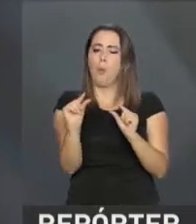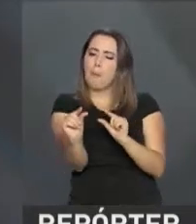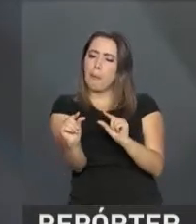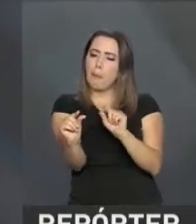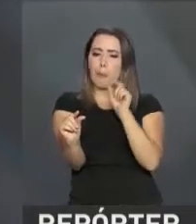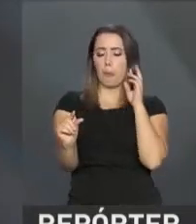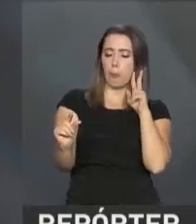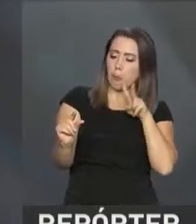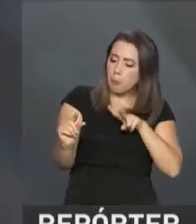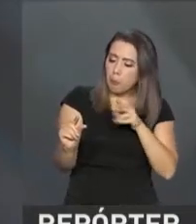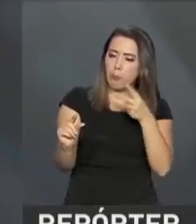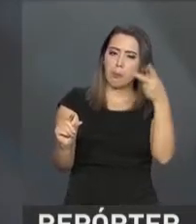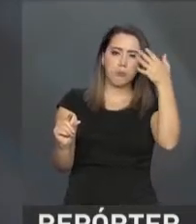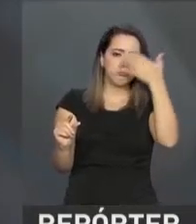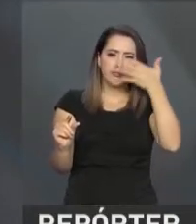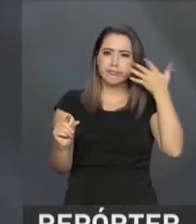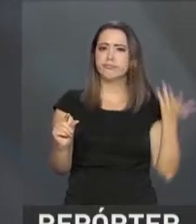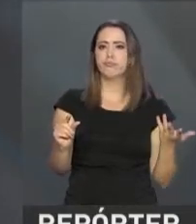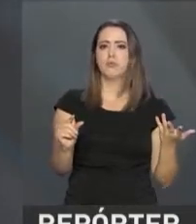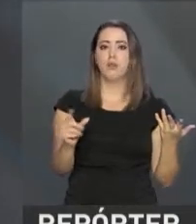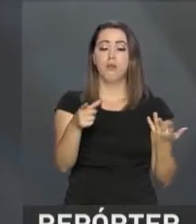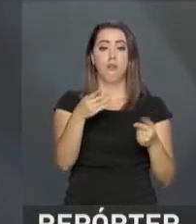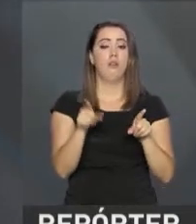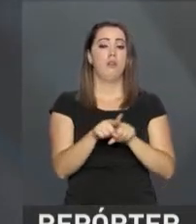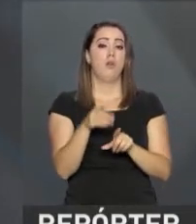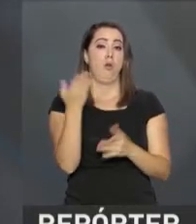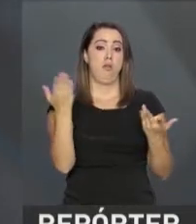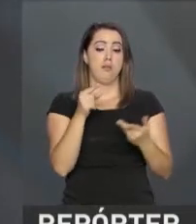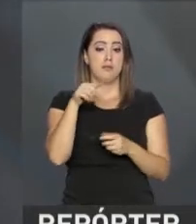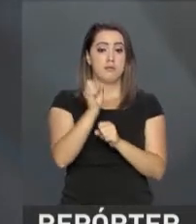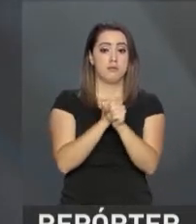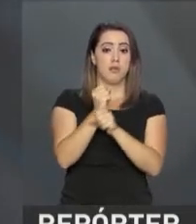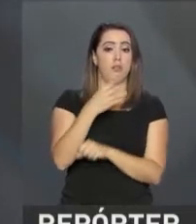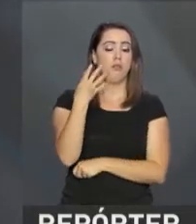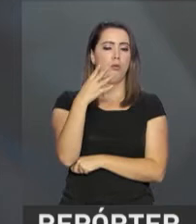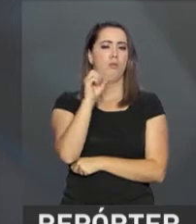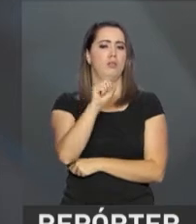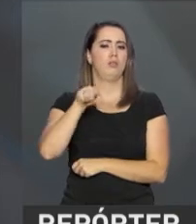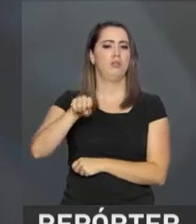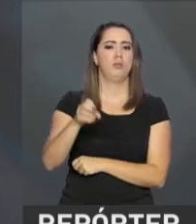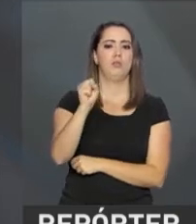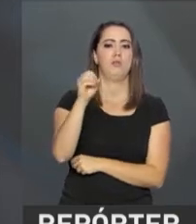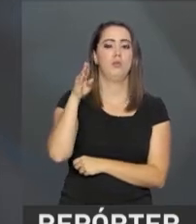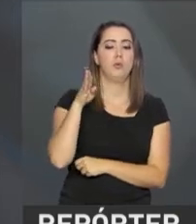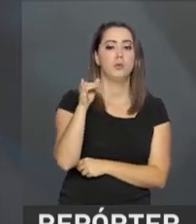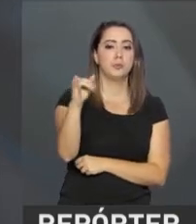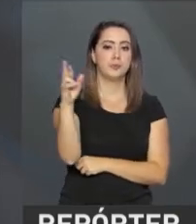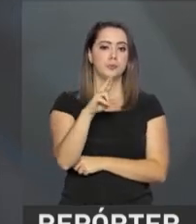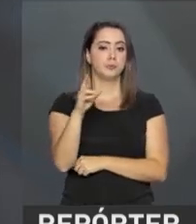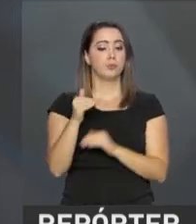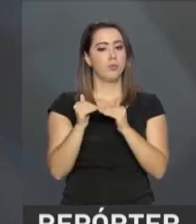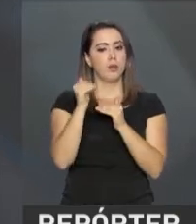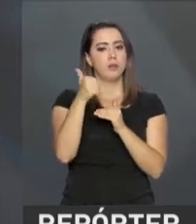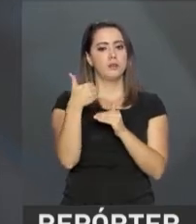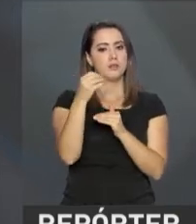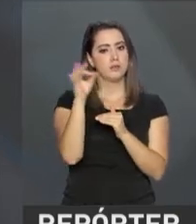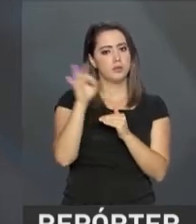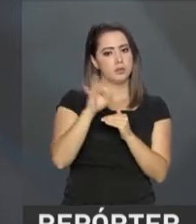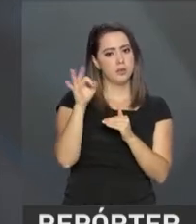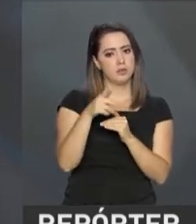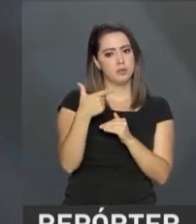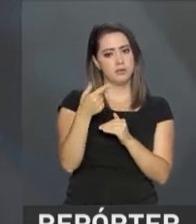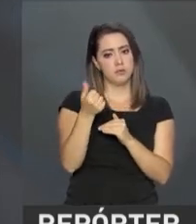vendas em e commerce no brasil chega a quase 49 bilhões de reais um crescimento nominal de 10% em relação a